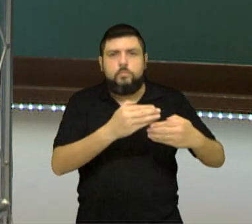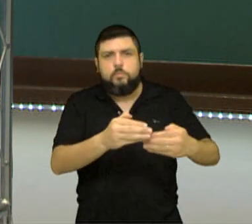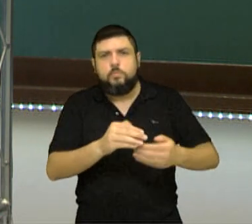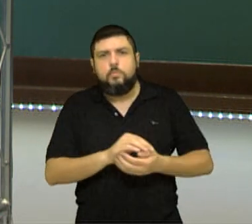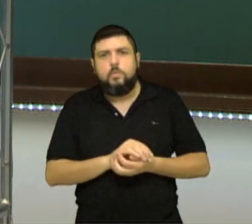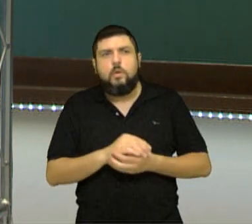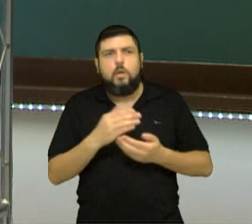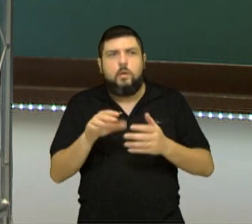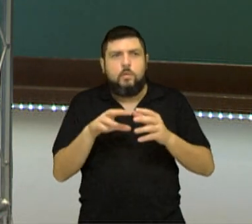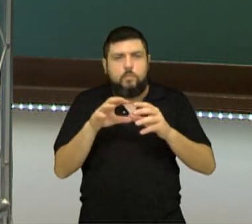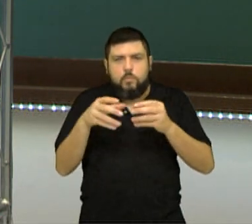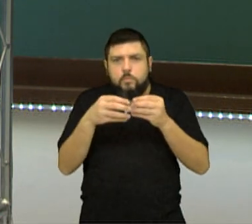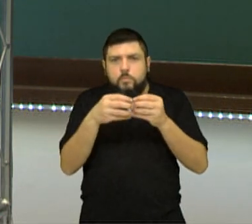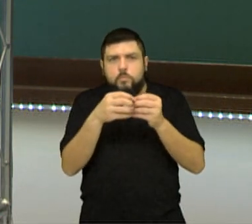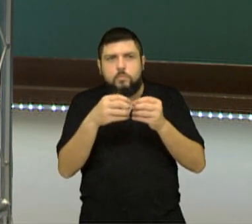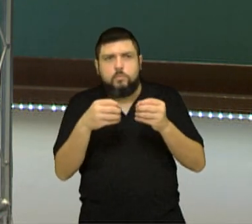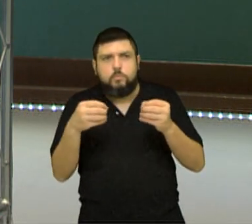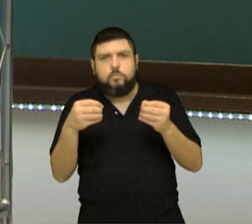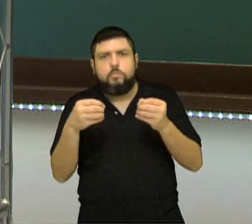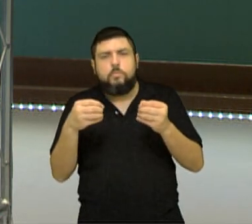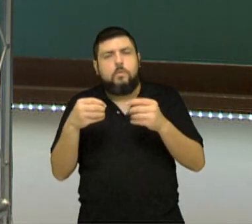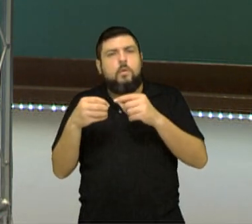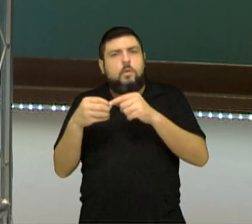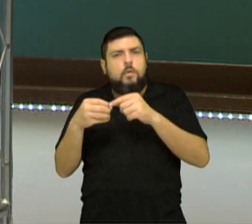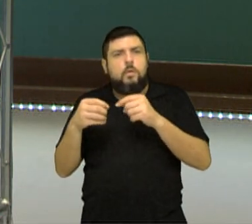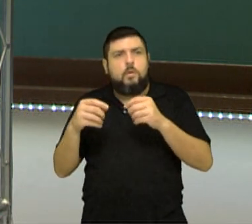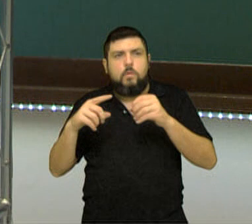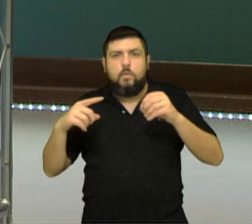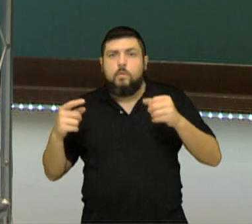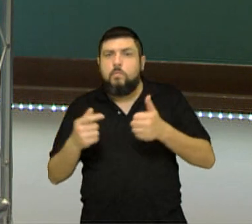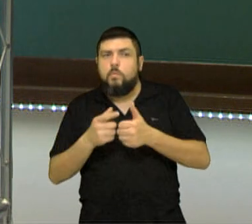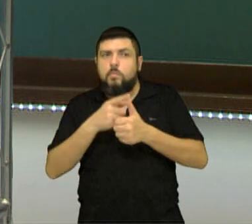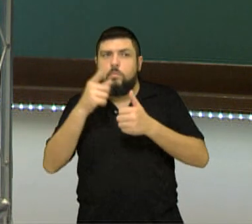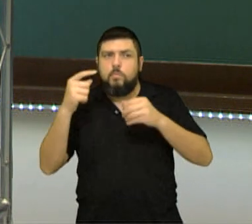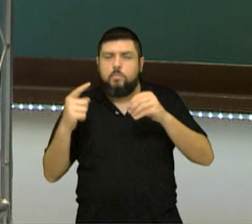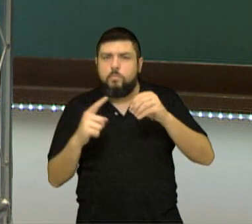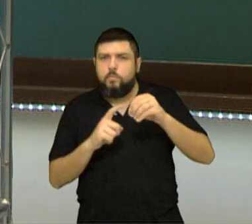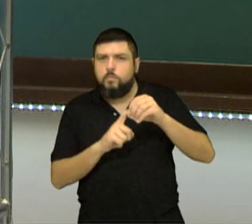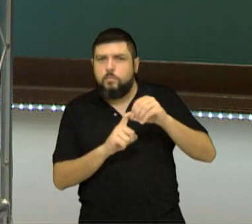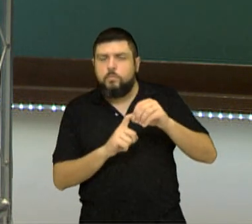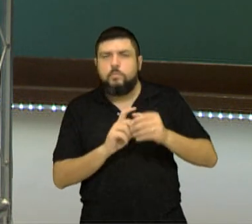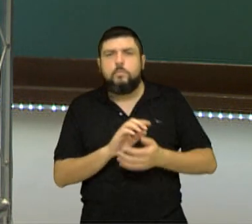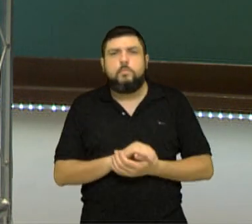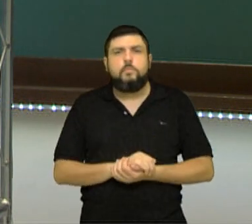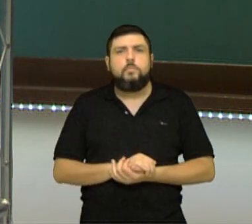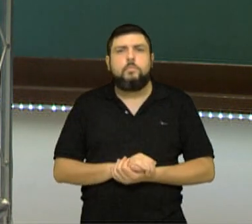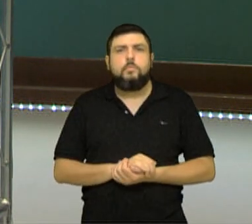polar. Então, após isso, é que ele vai fazer a liberação desse segundo óvulo ali.